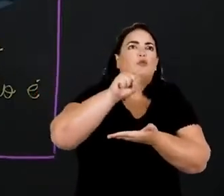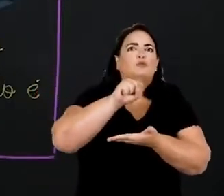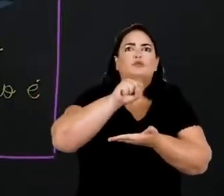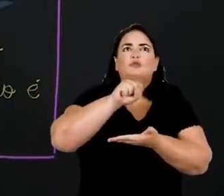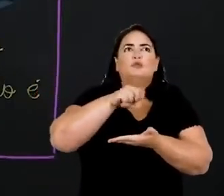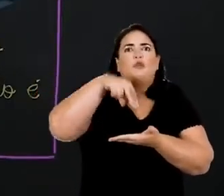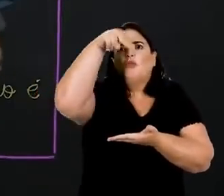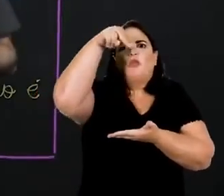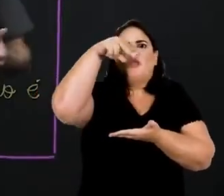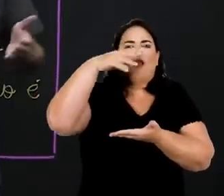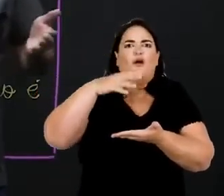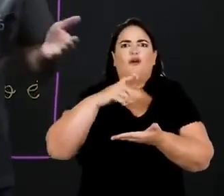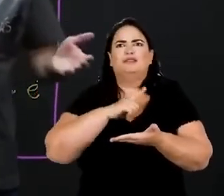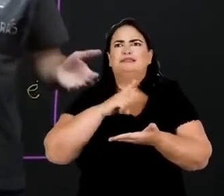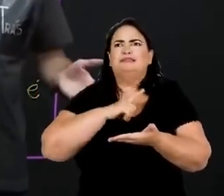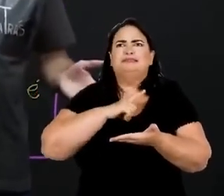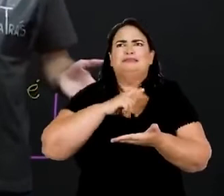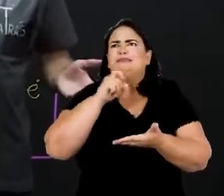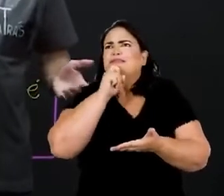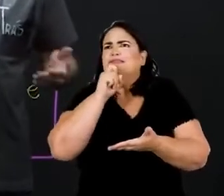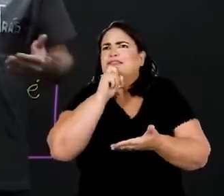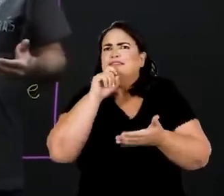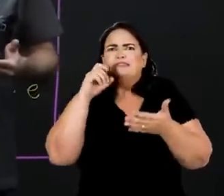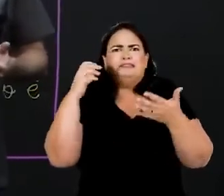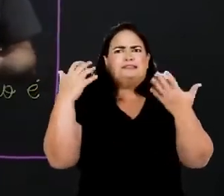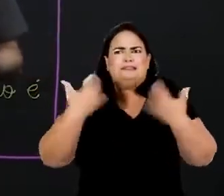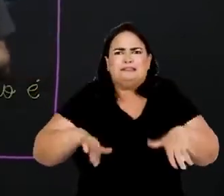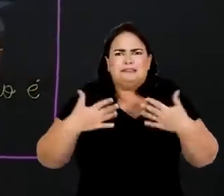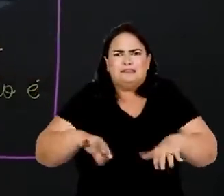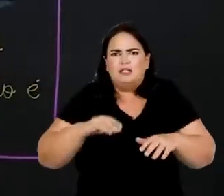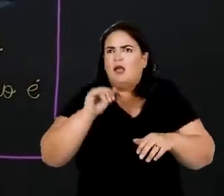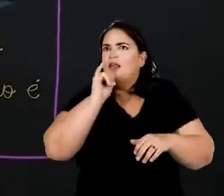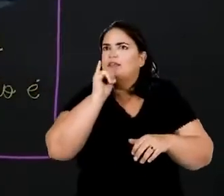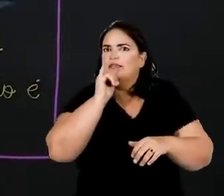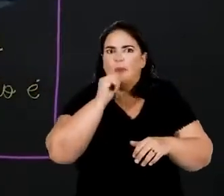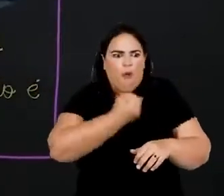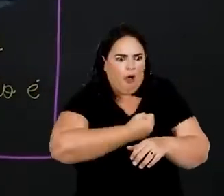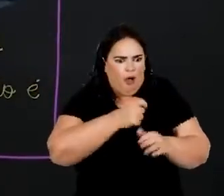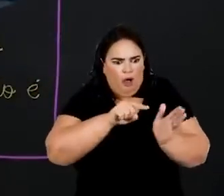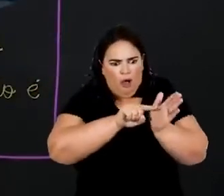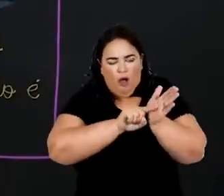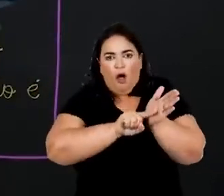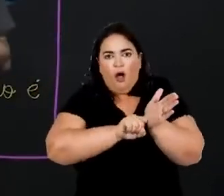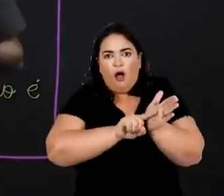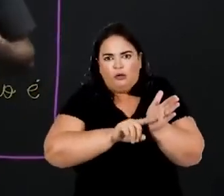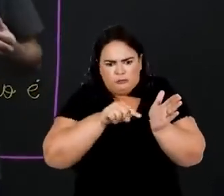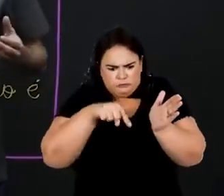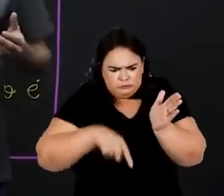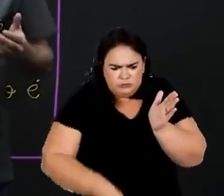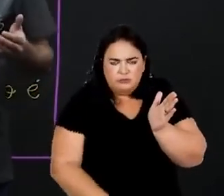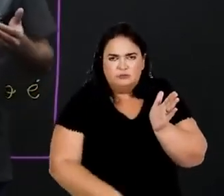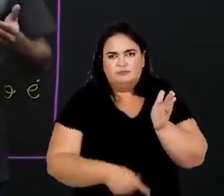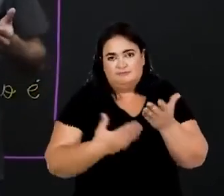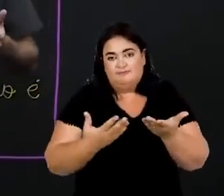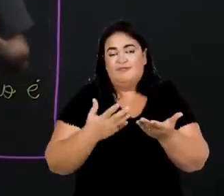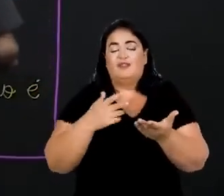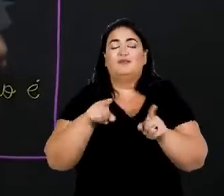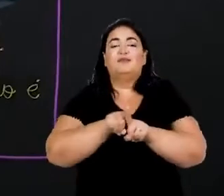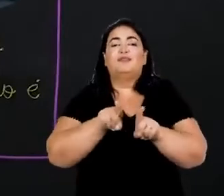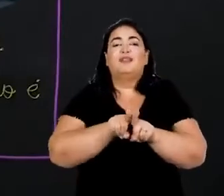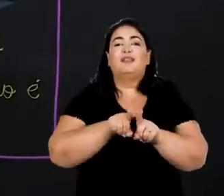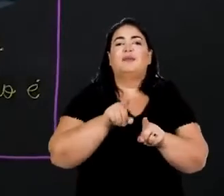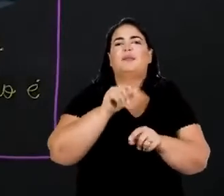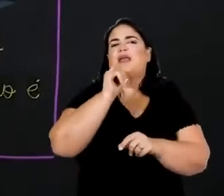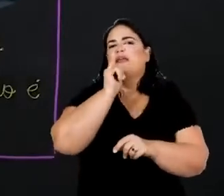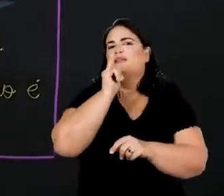consegue-se alcançar temperaturas negativas Ou seja é muito frio tá uma outra situação é quando